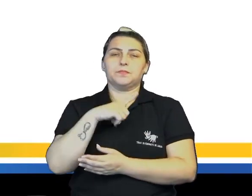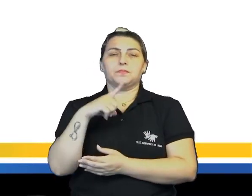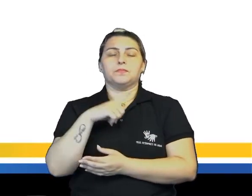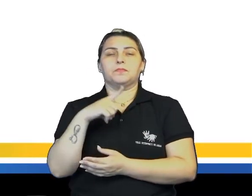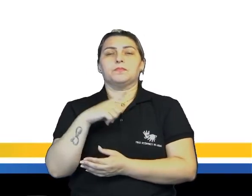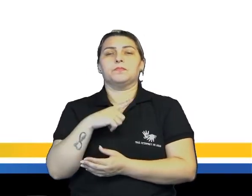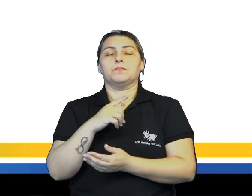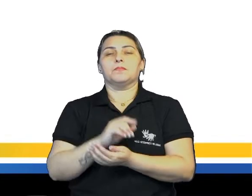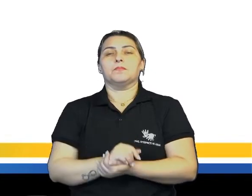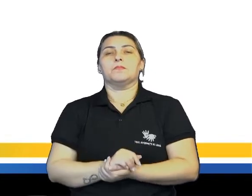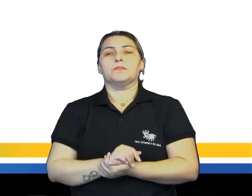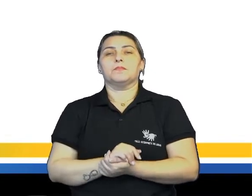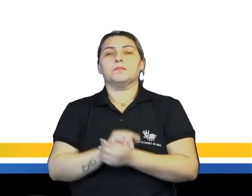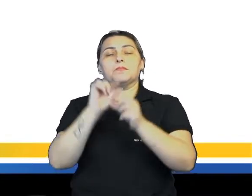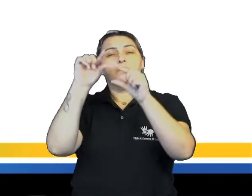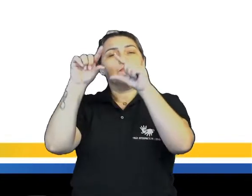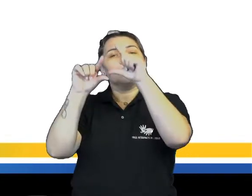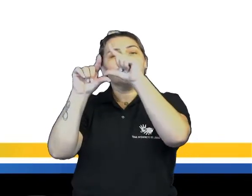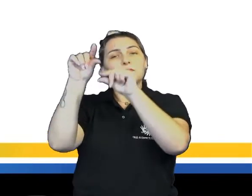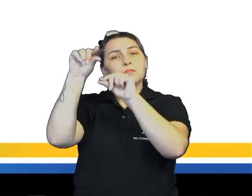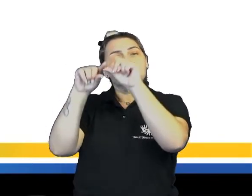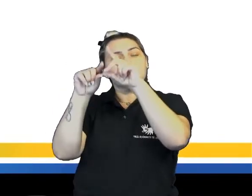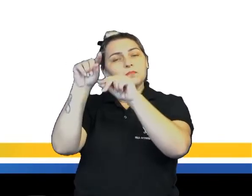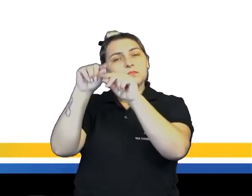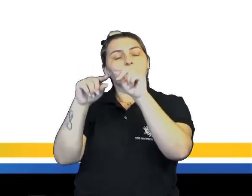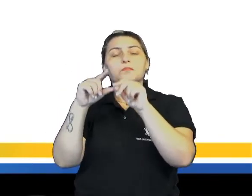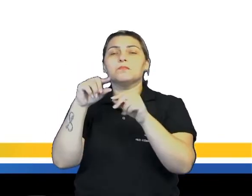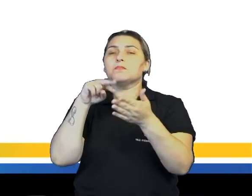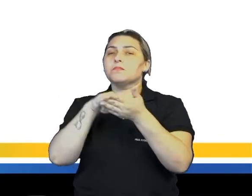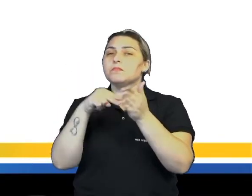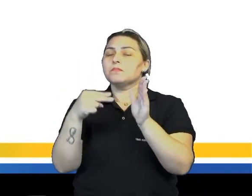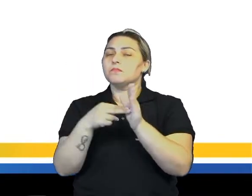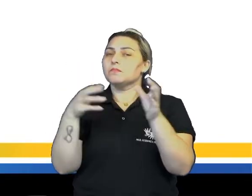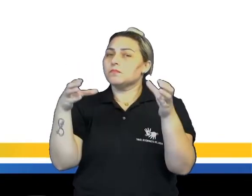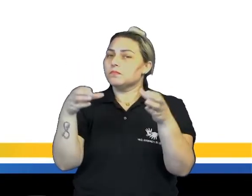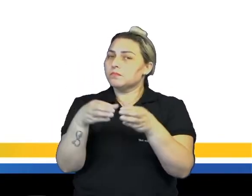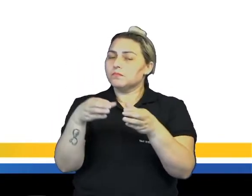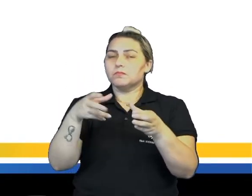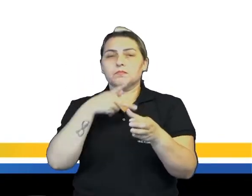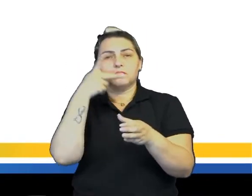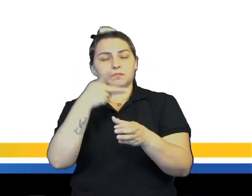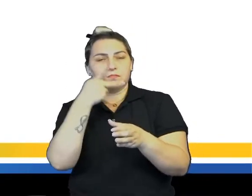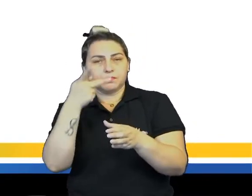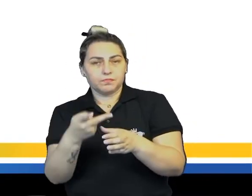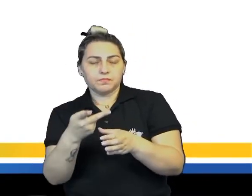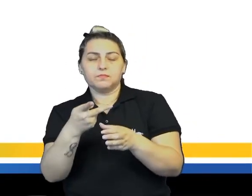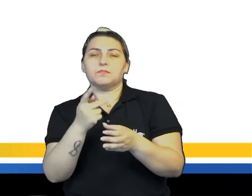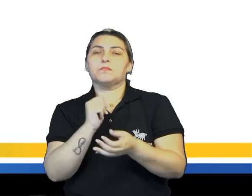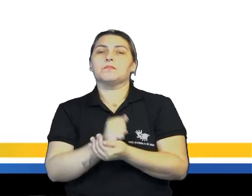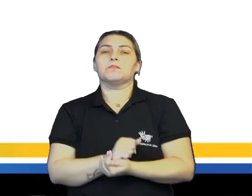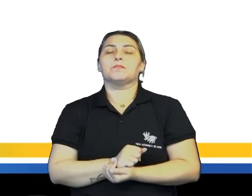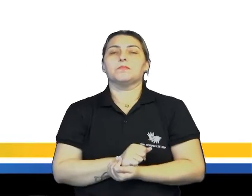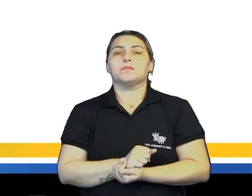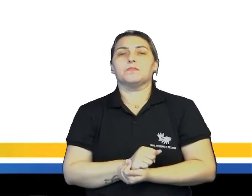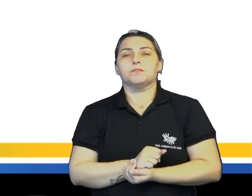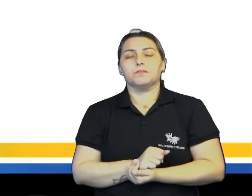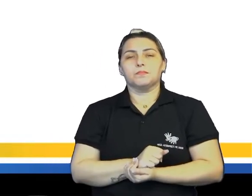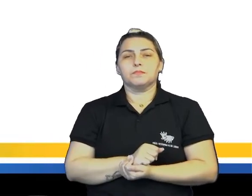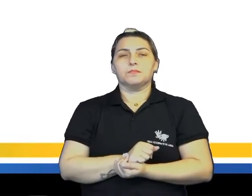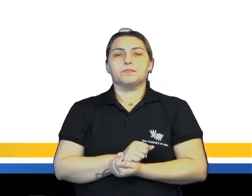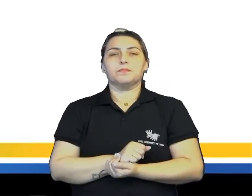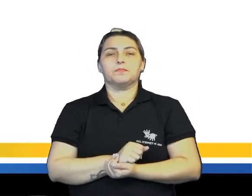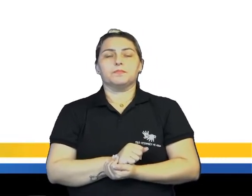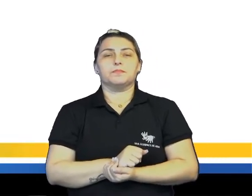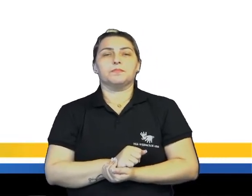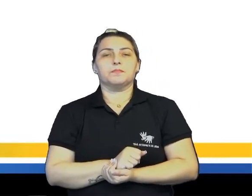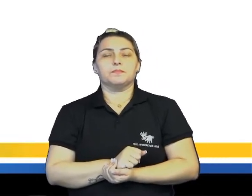esse asteriscozinho aí, que significa que o conjunto que você estiver falando, que você estiver brincando